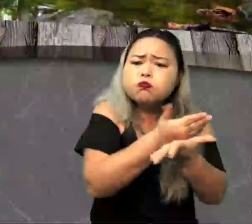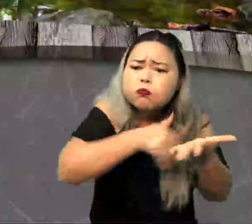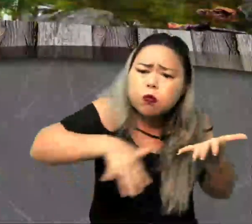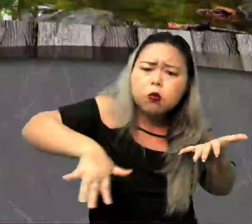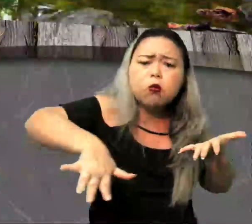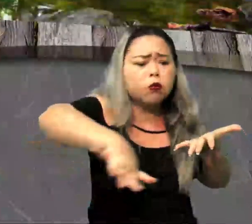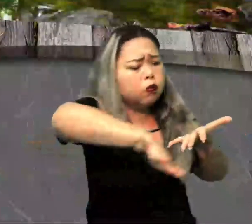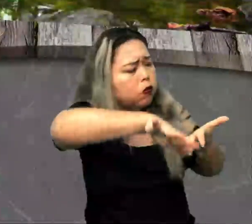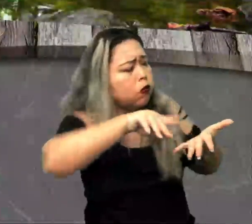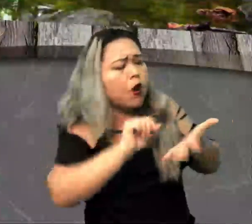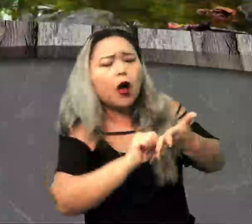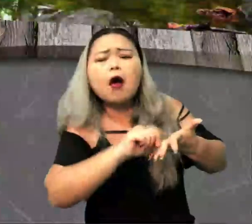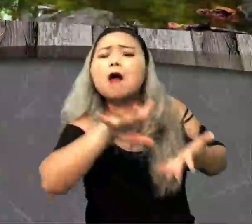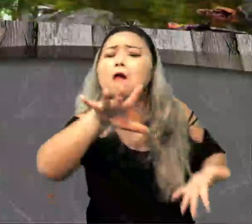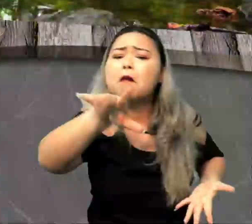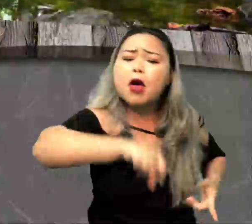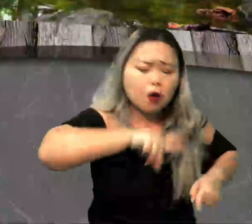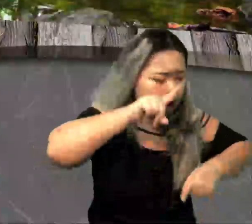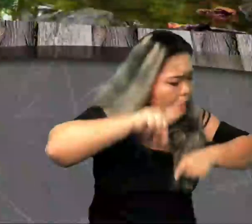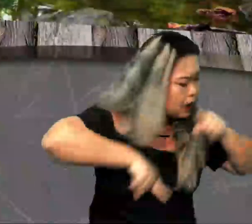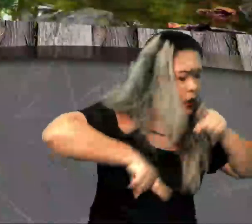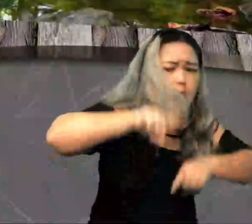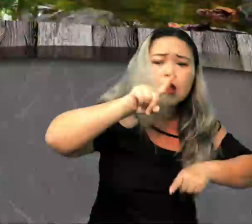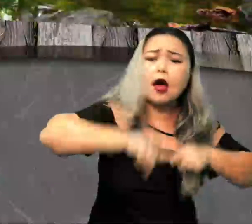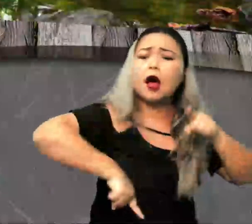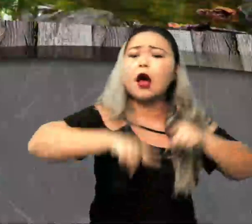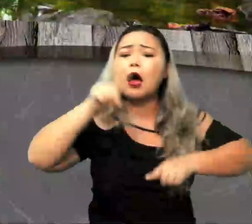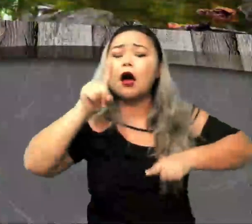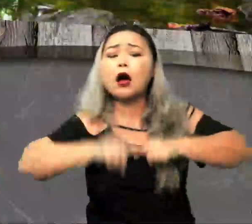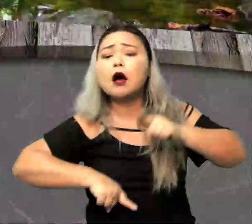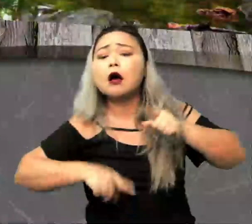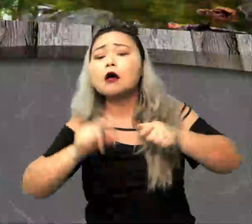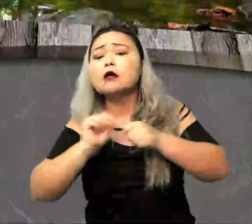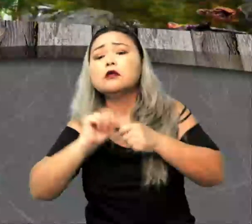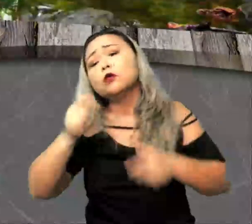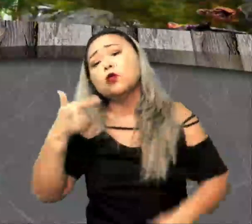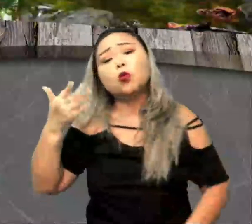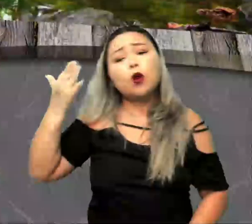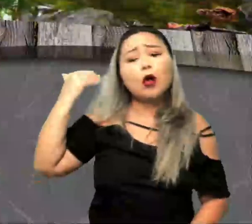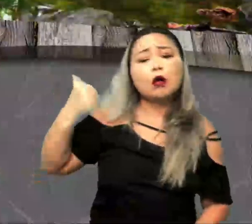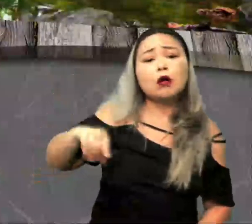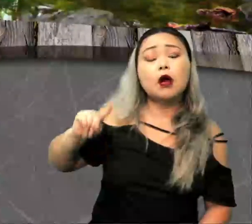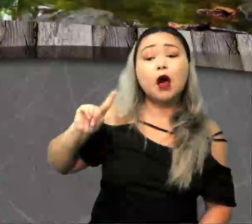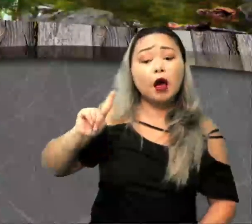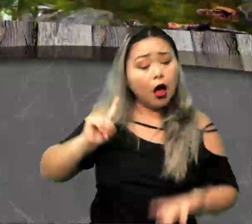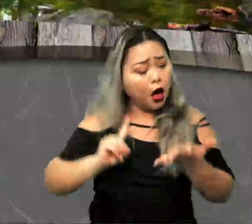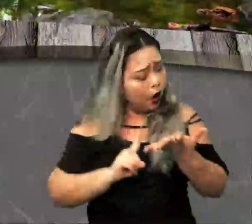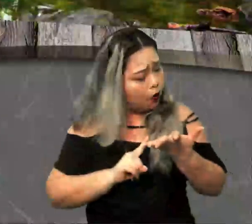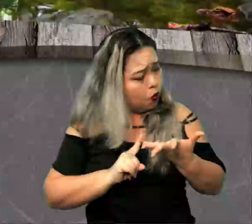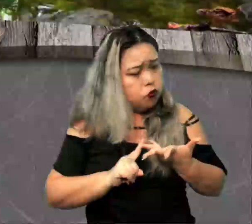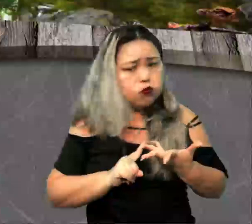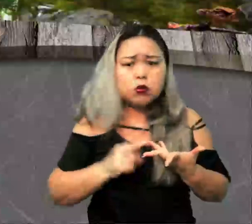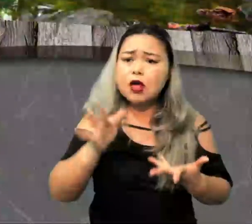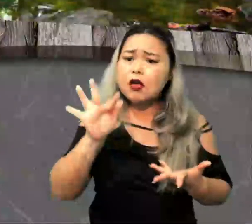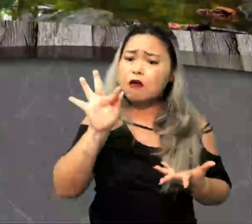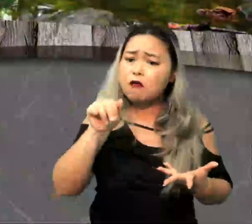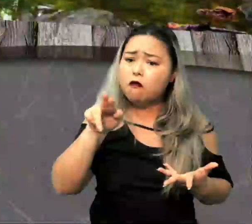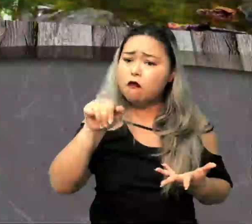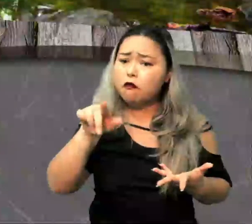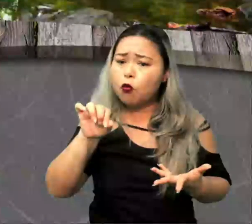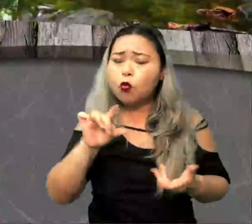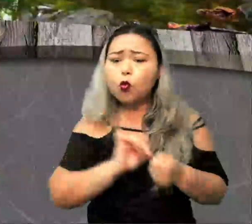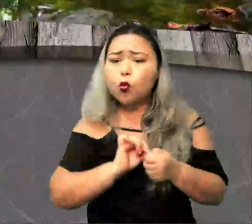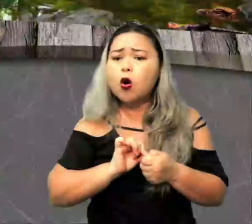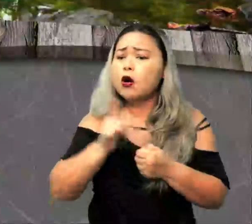tá? Pegou lá material do Leeuwenhoek, né? Ele falou, nossa, tem fungos,